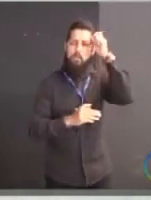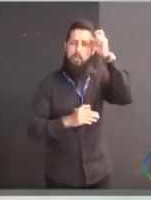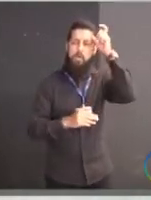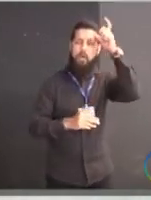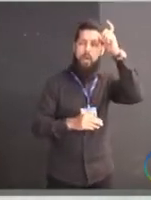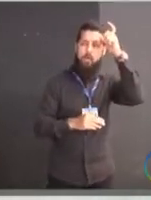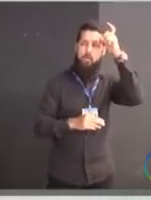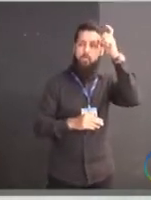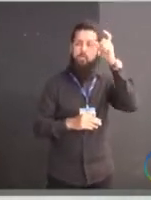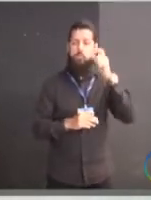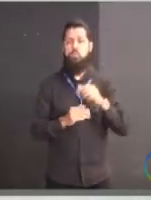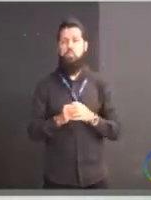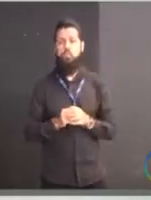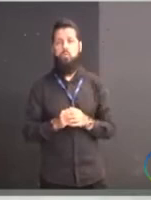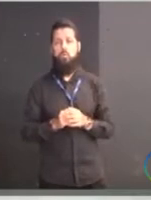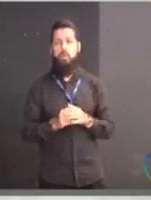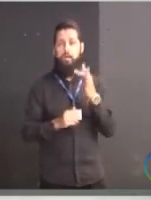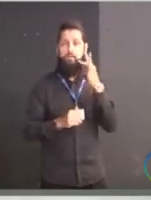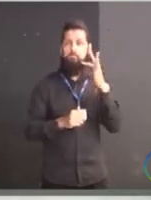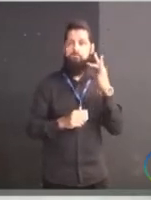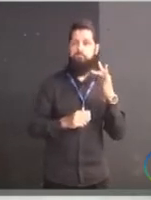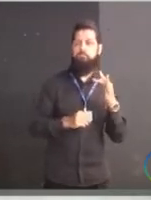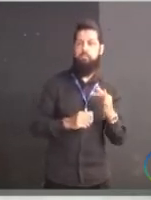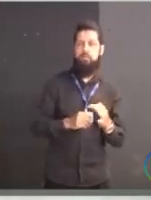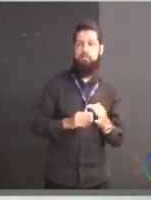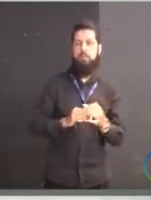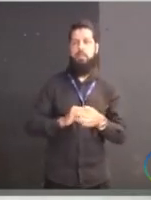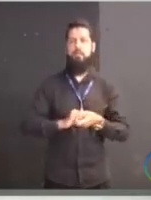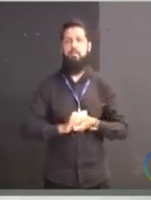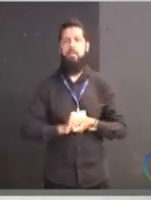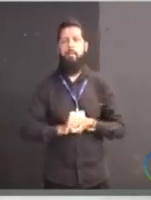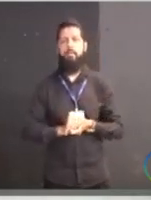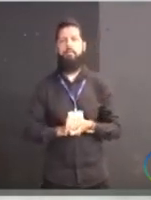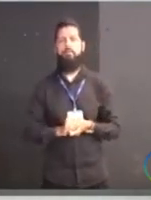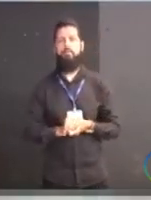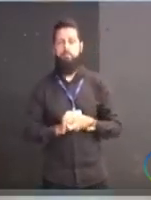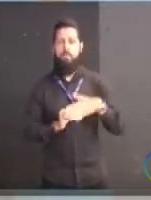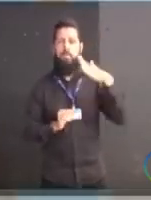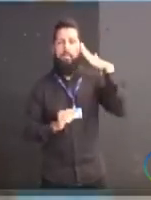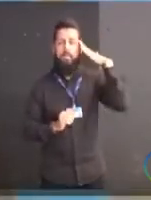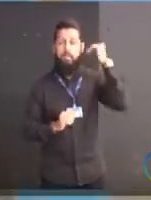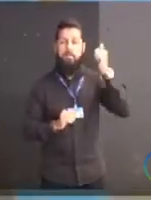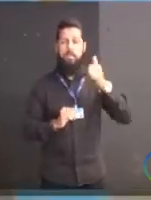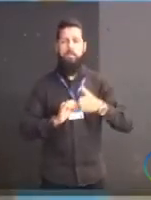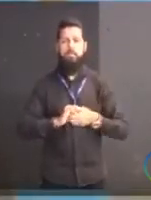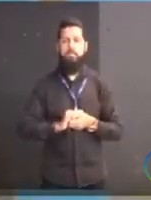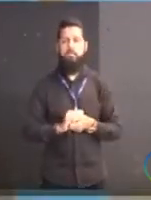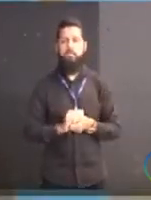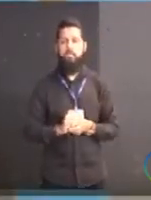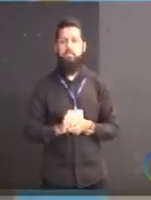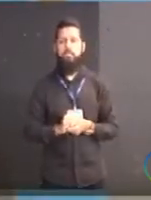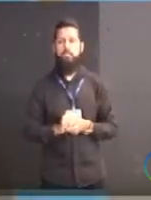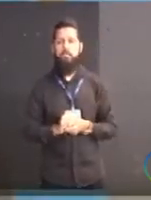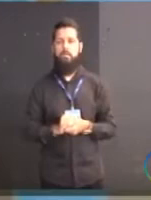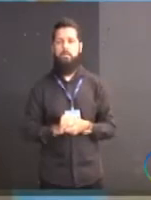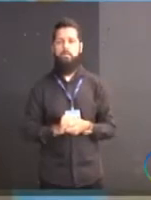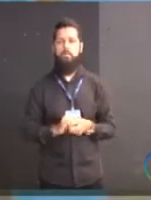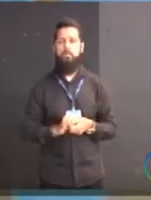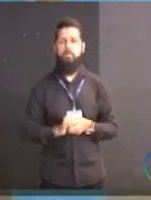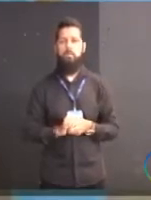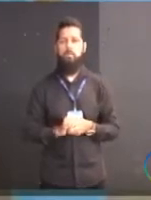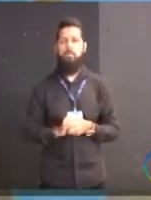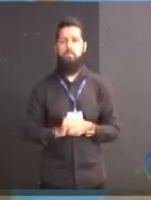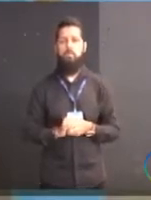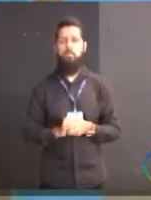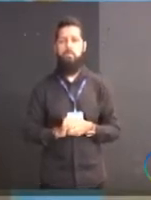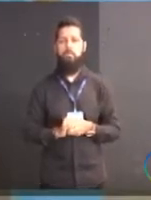francesa que muitos de nós, milhares de nós outros, sabemos de ponta a ponta a história da Revolução Francesa,